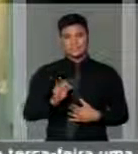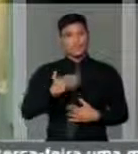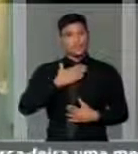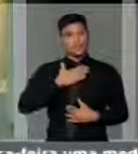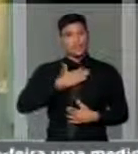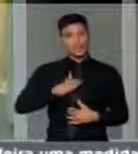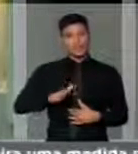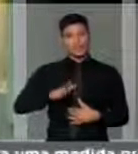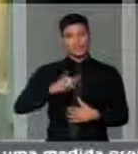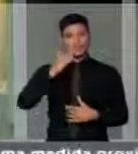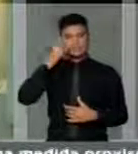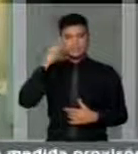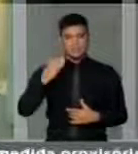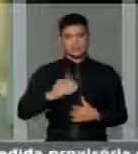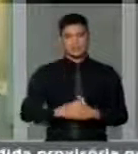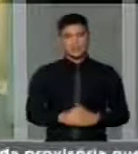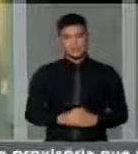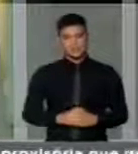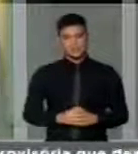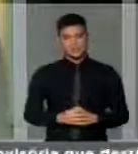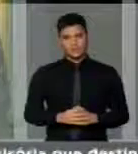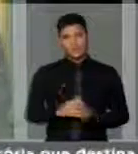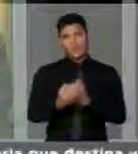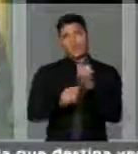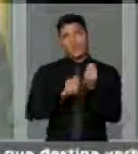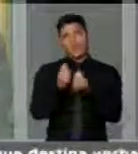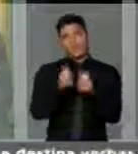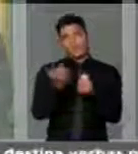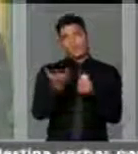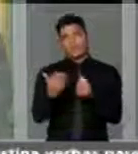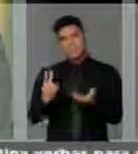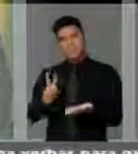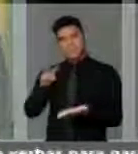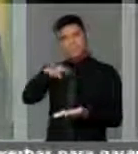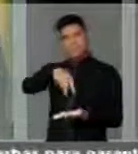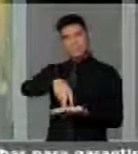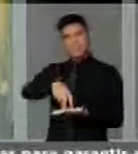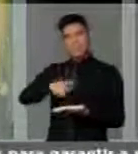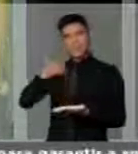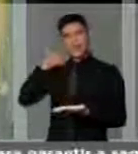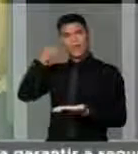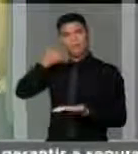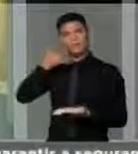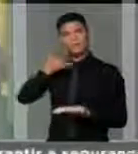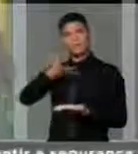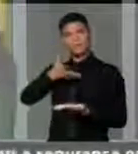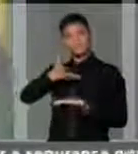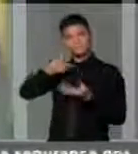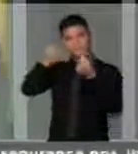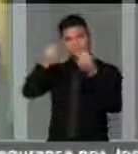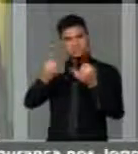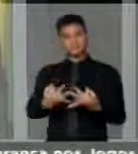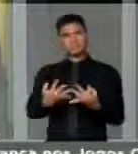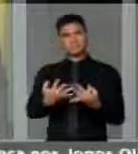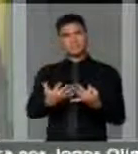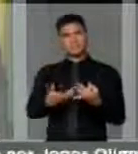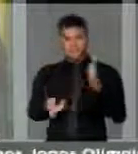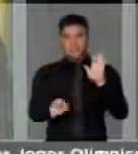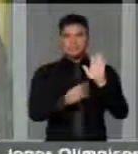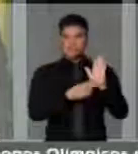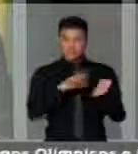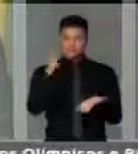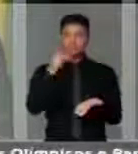deste governo. Por que os senhores não vêm aqui à tribuna e falam, dão uma palmatória dos